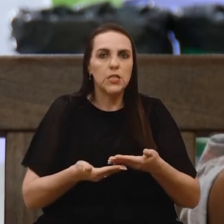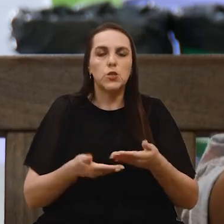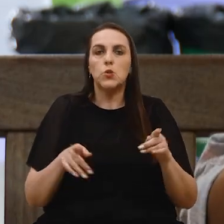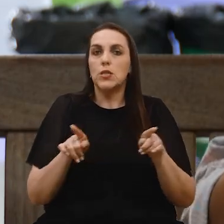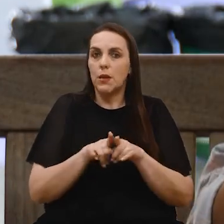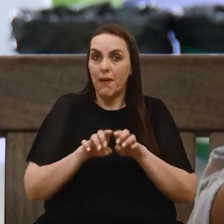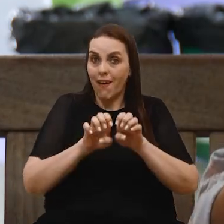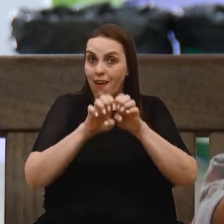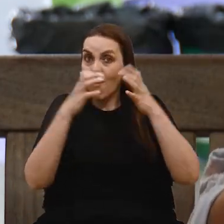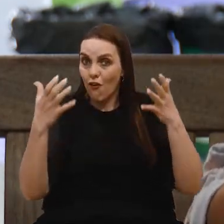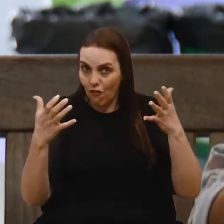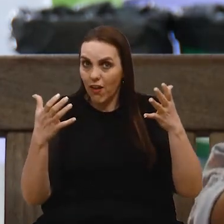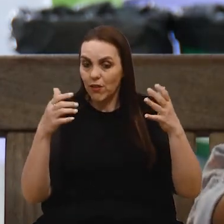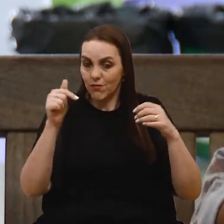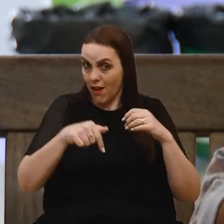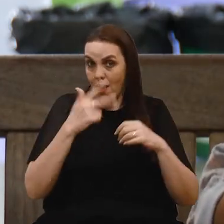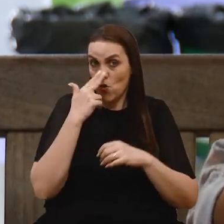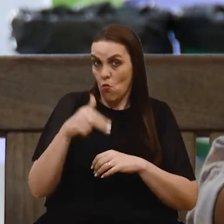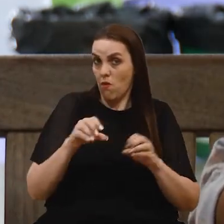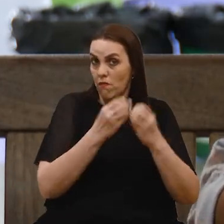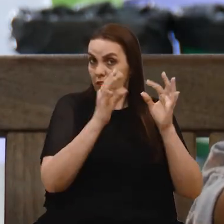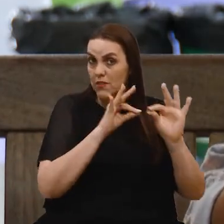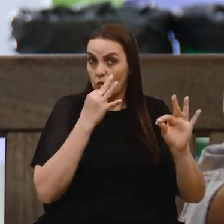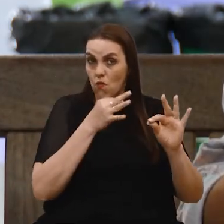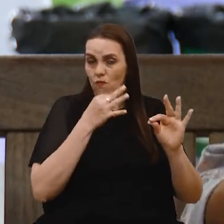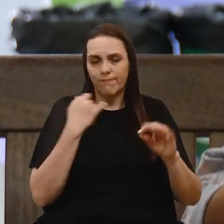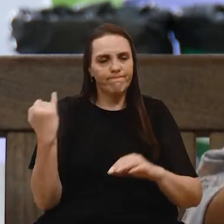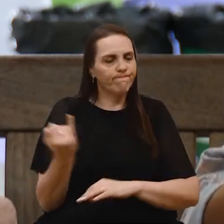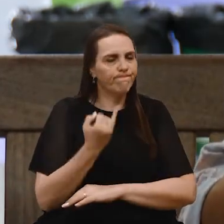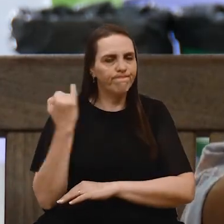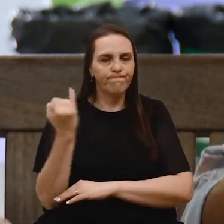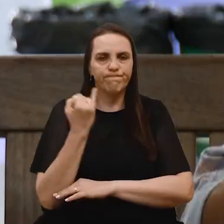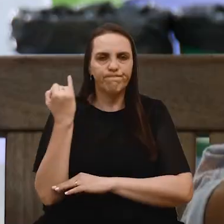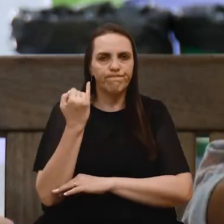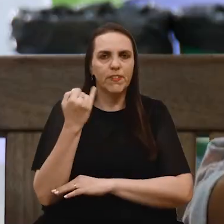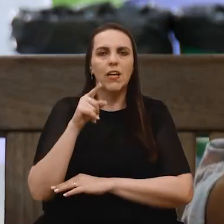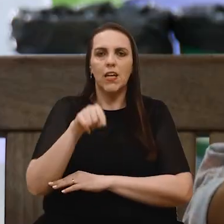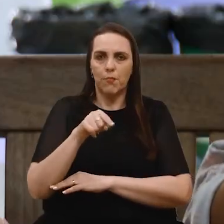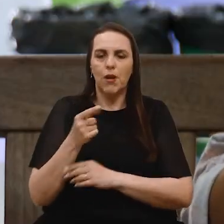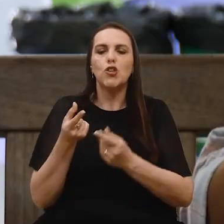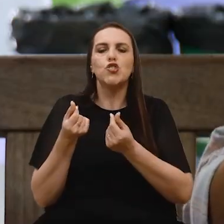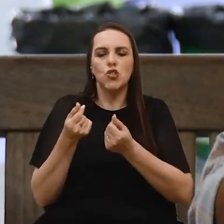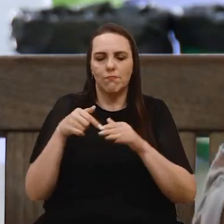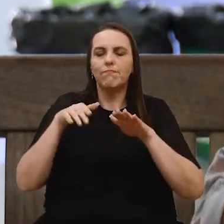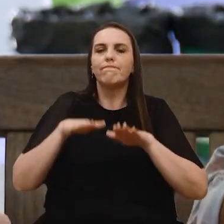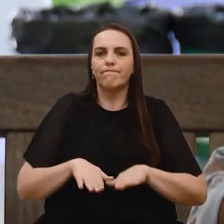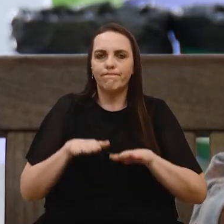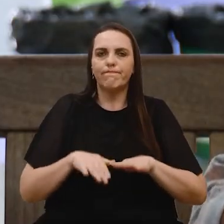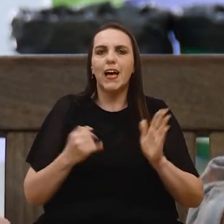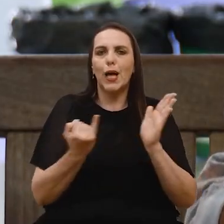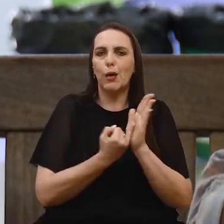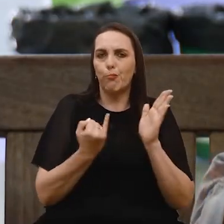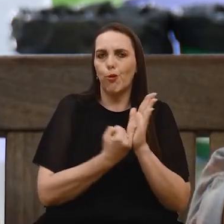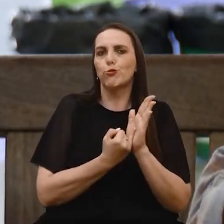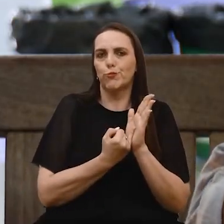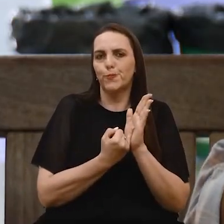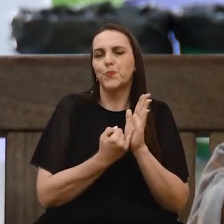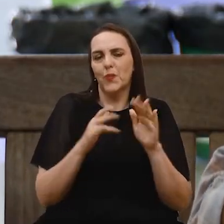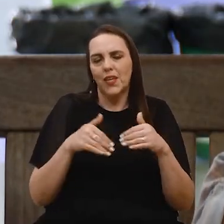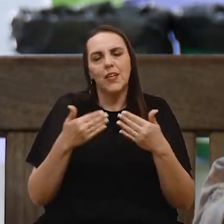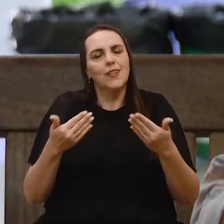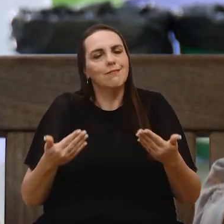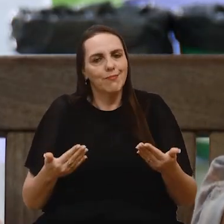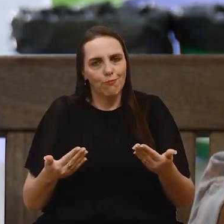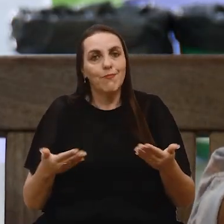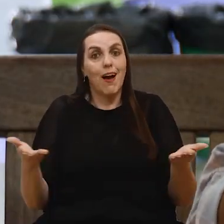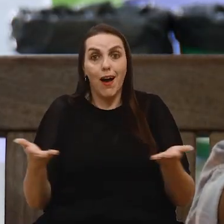e eventos como esse são essenciais para que o município retenha aqui, né? Impostos aqui. Então, mais